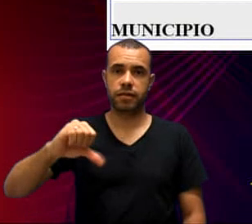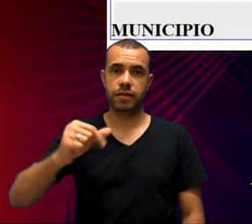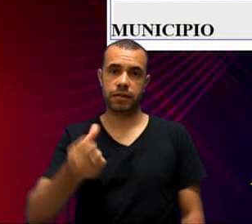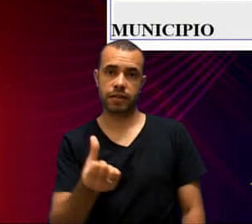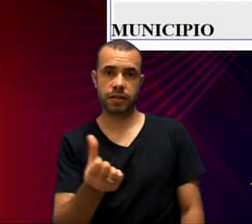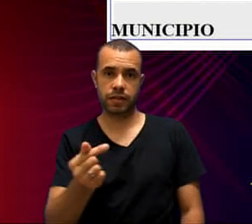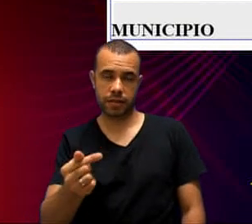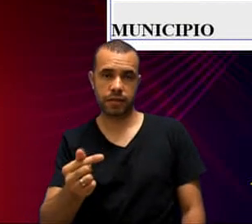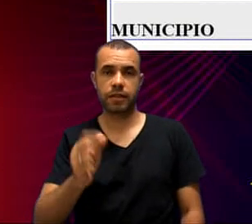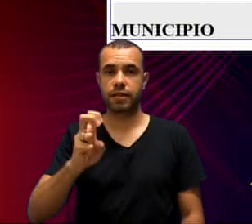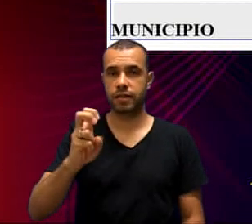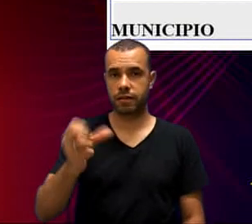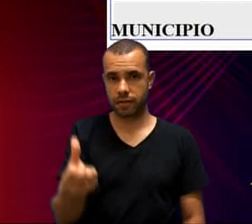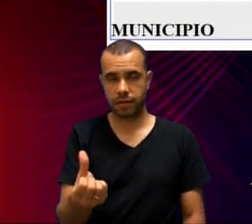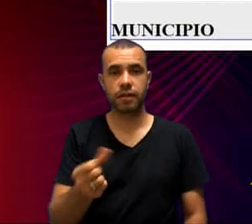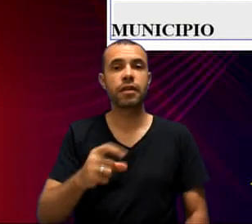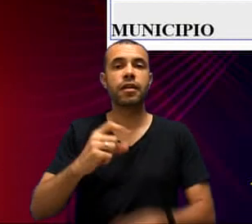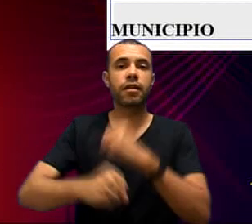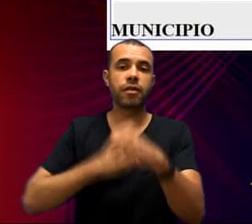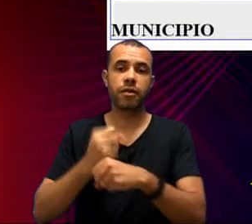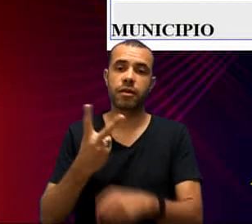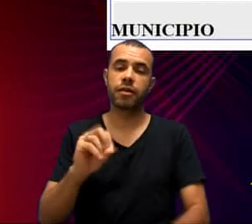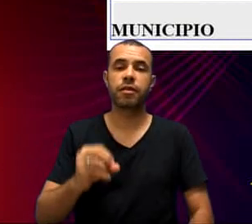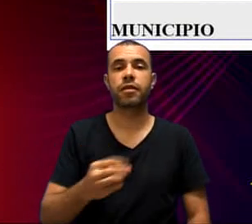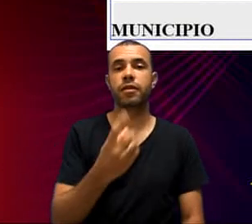2.308.967.56. Para 2020,